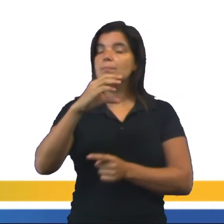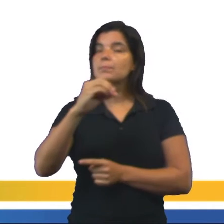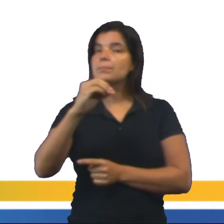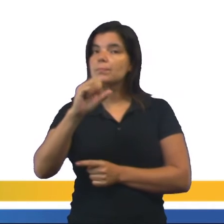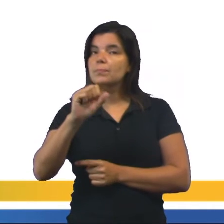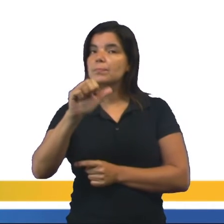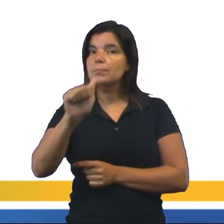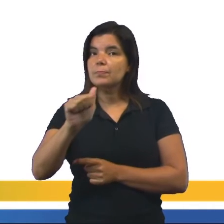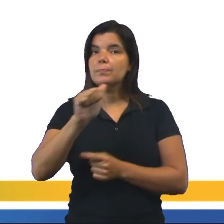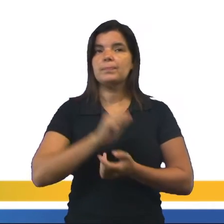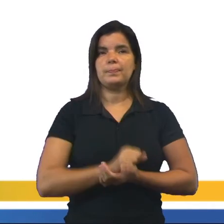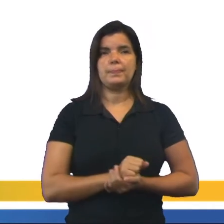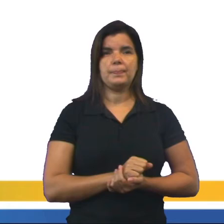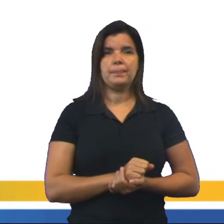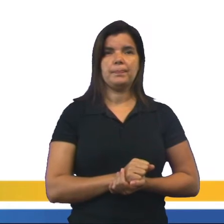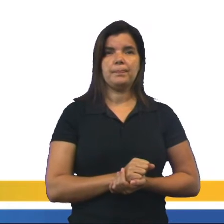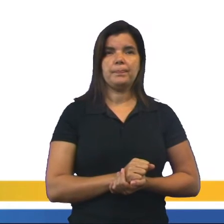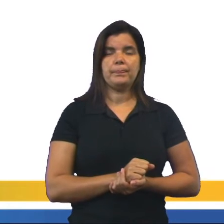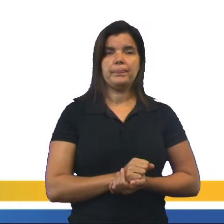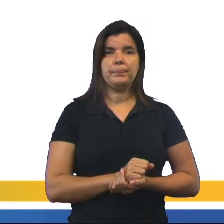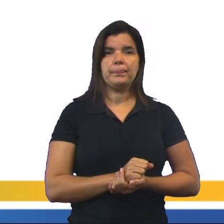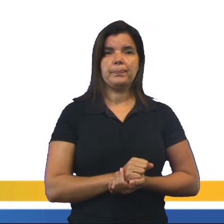de A.